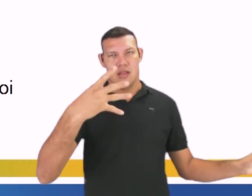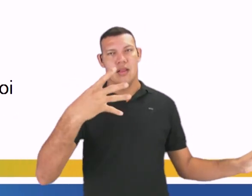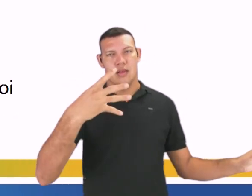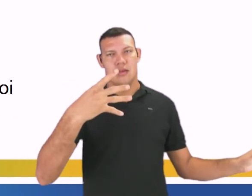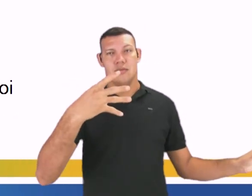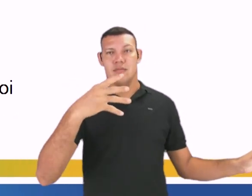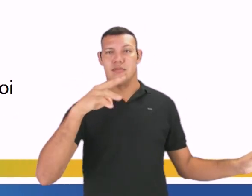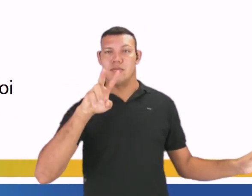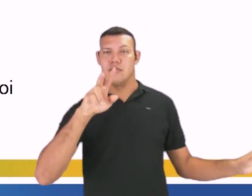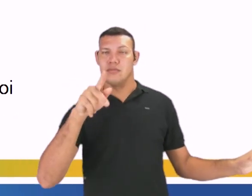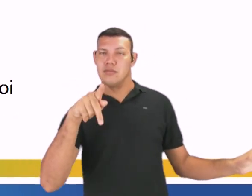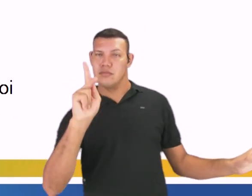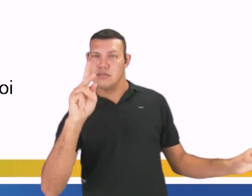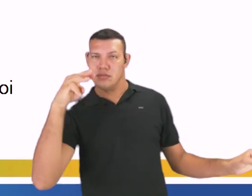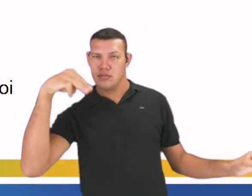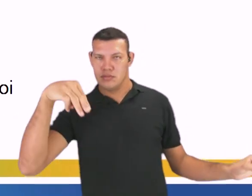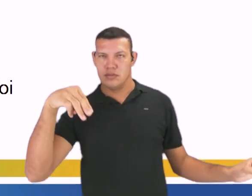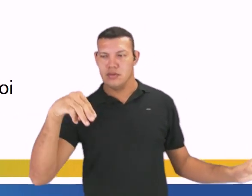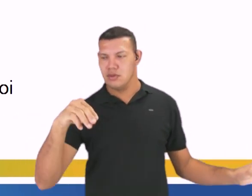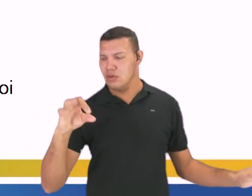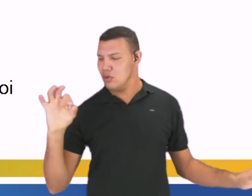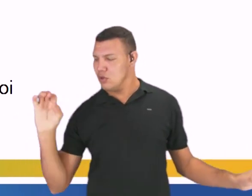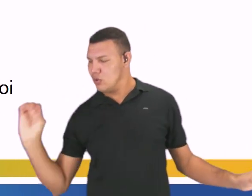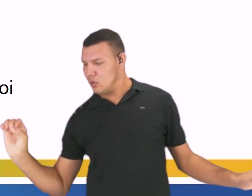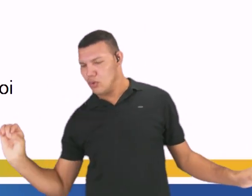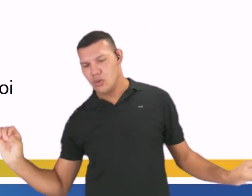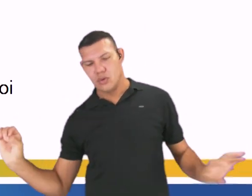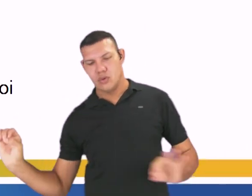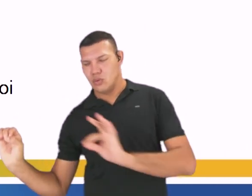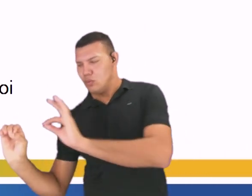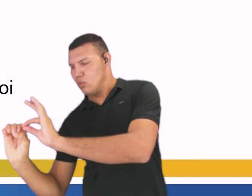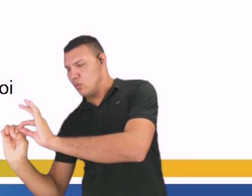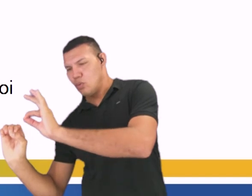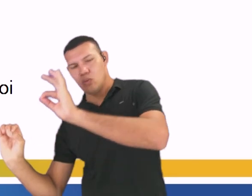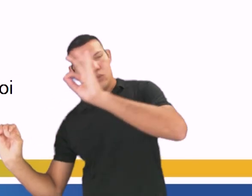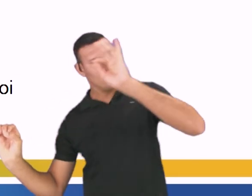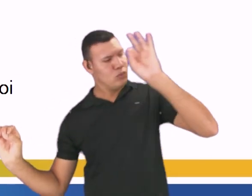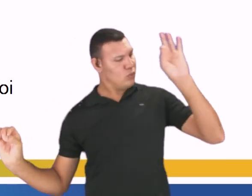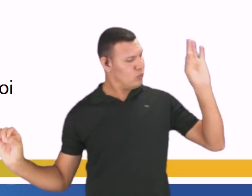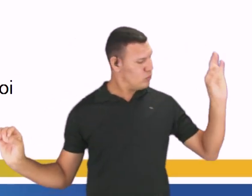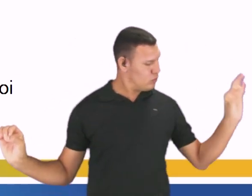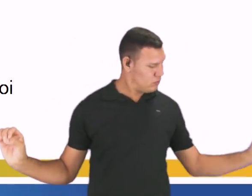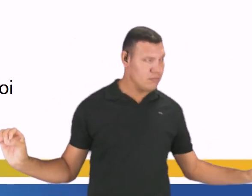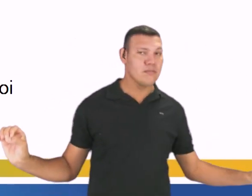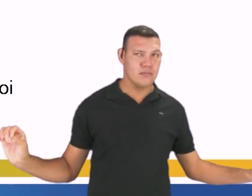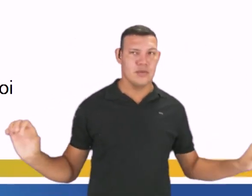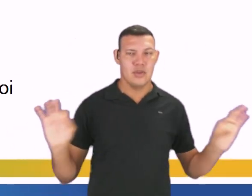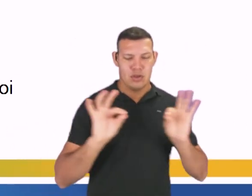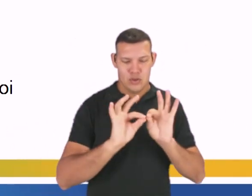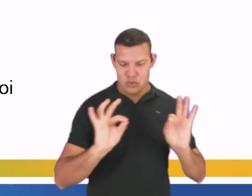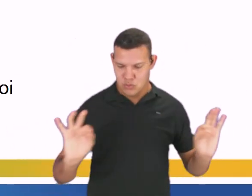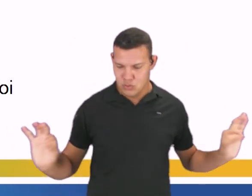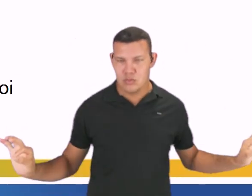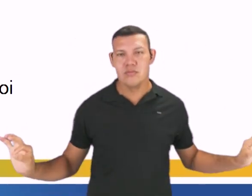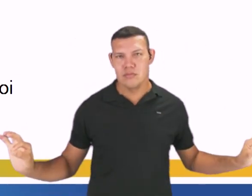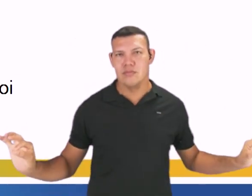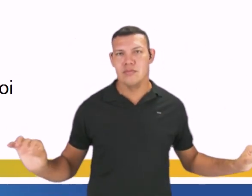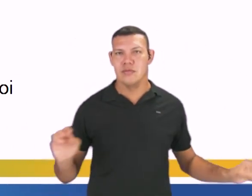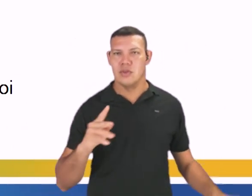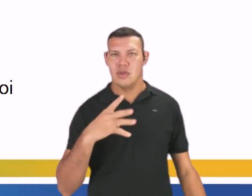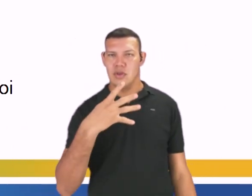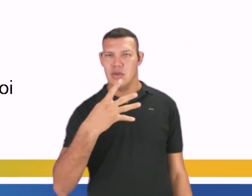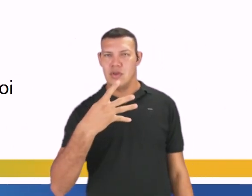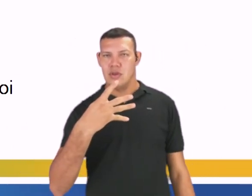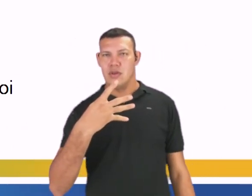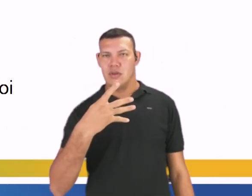4 km. Do ponto inicial ao ponto final, onde ele caiu, a distância medida foi 4